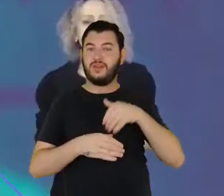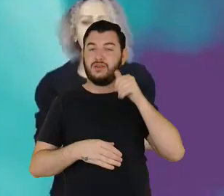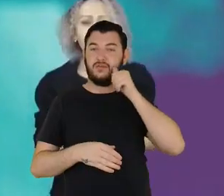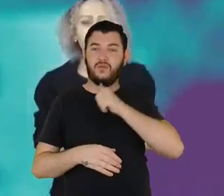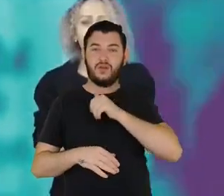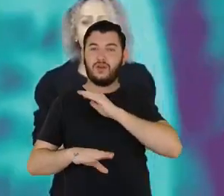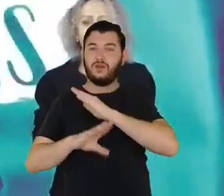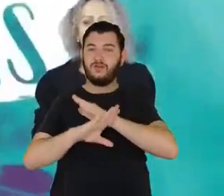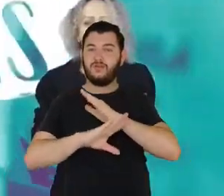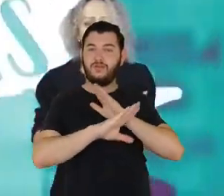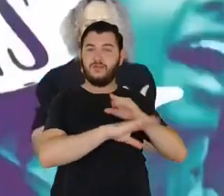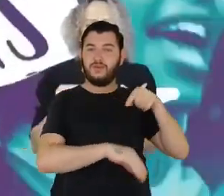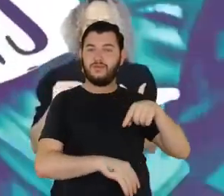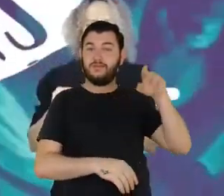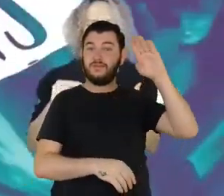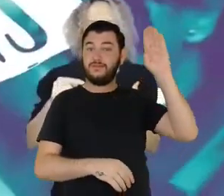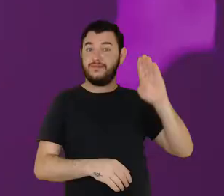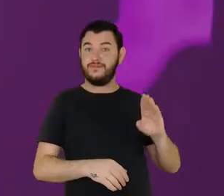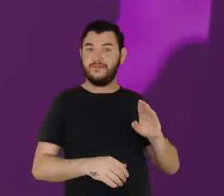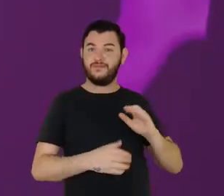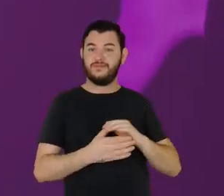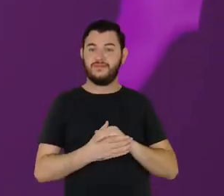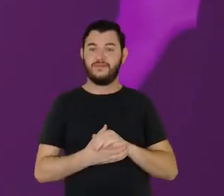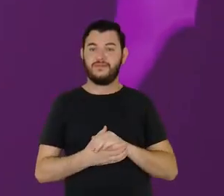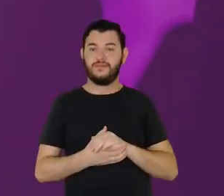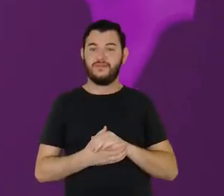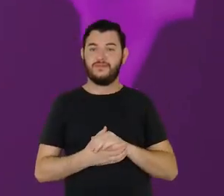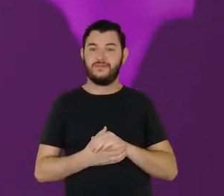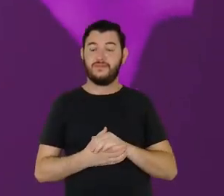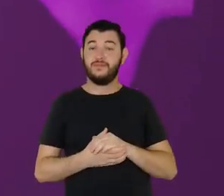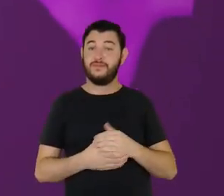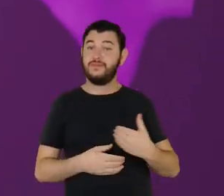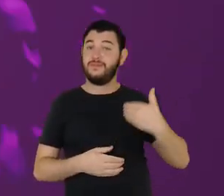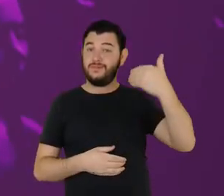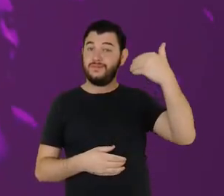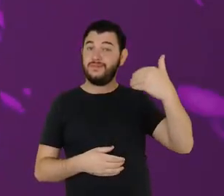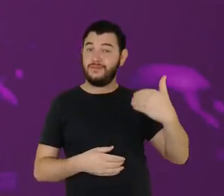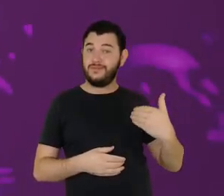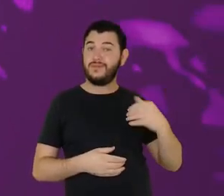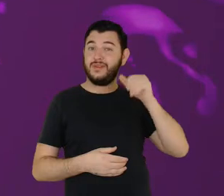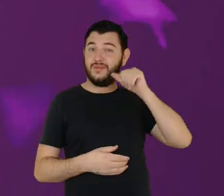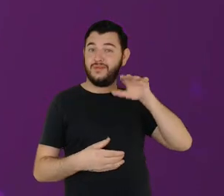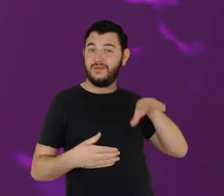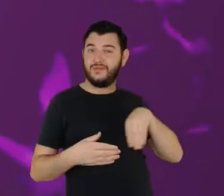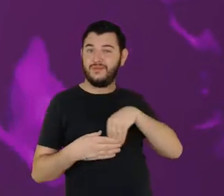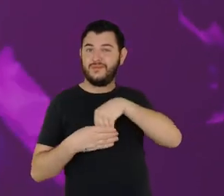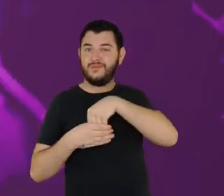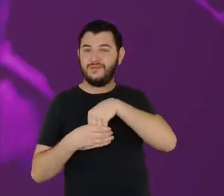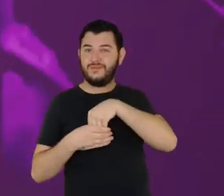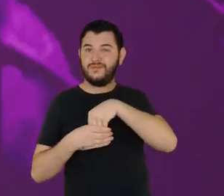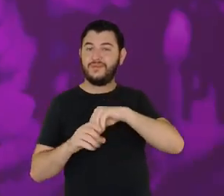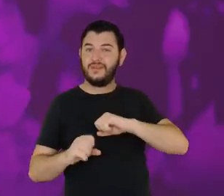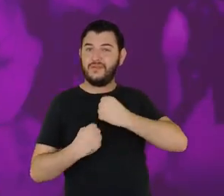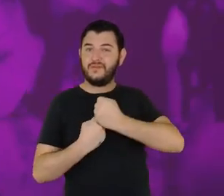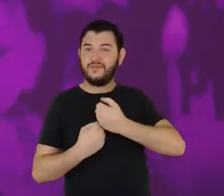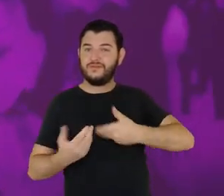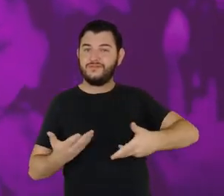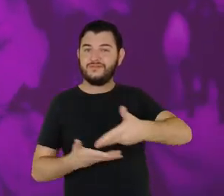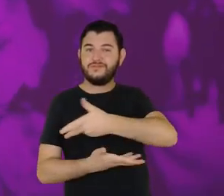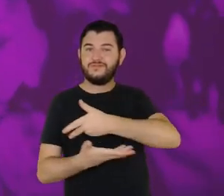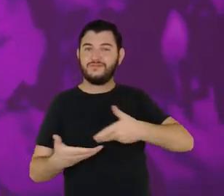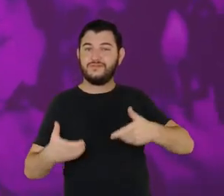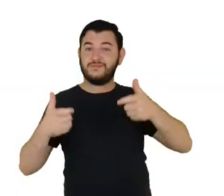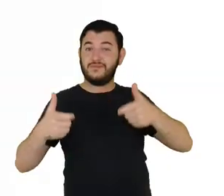Eu sou uma delas, são elas por elas, ocupando os espaços de